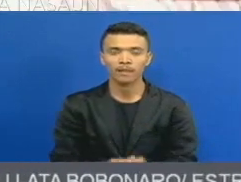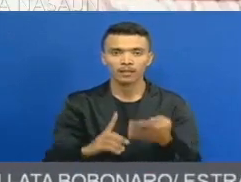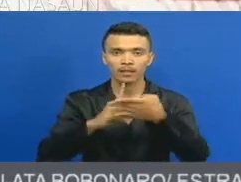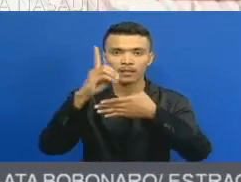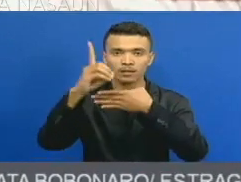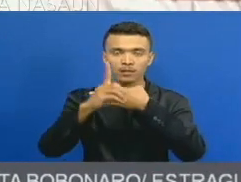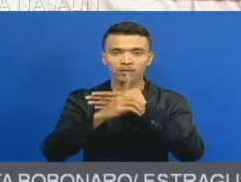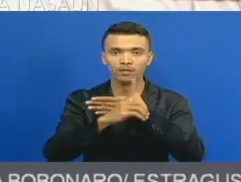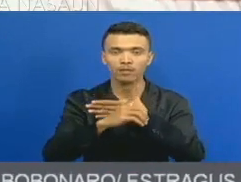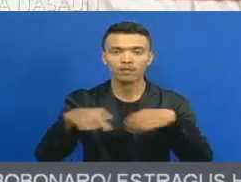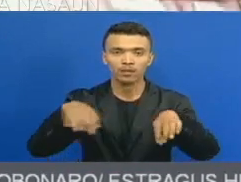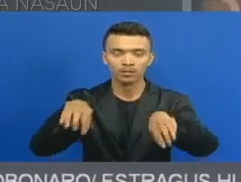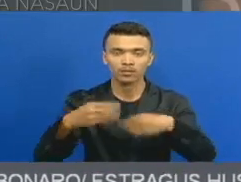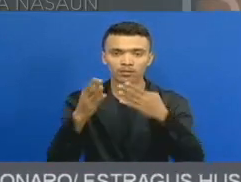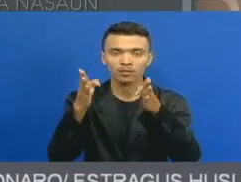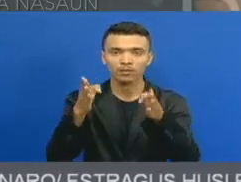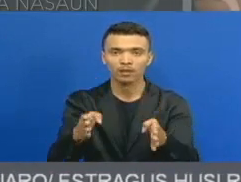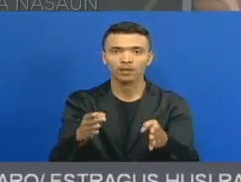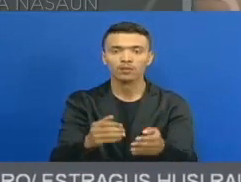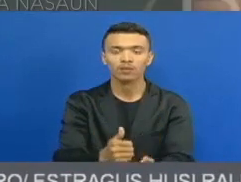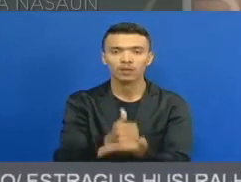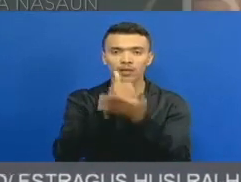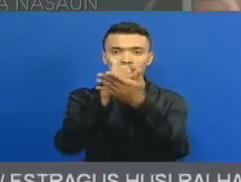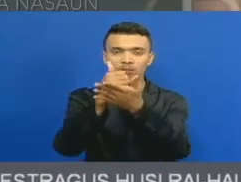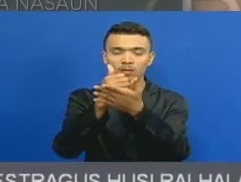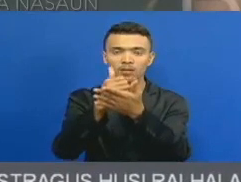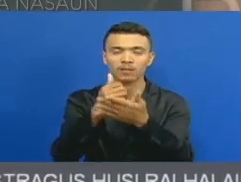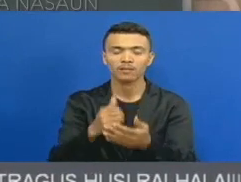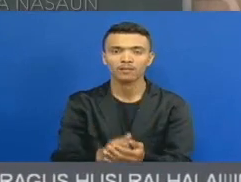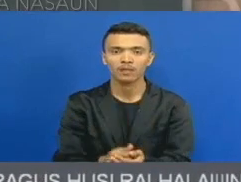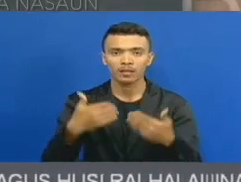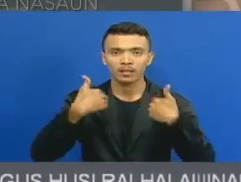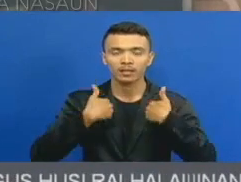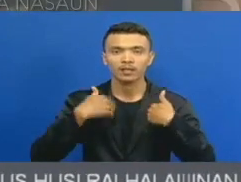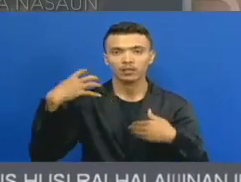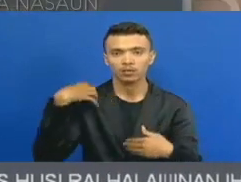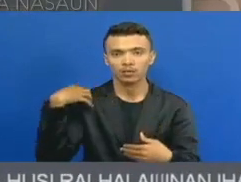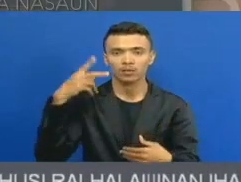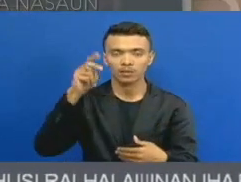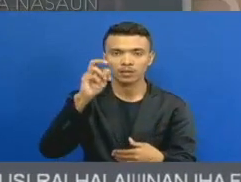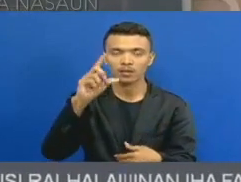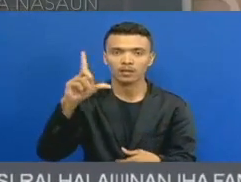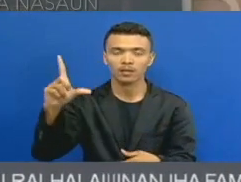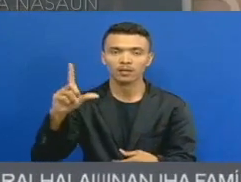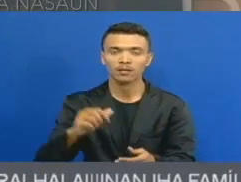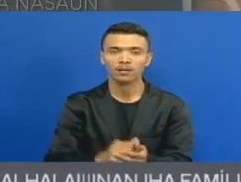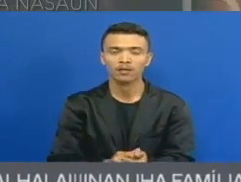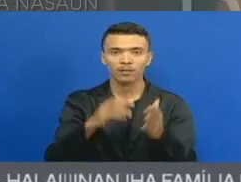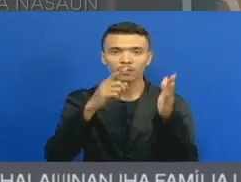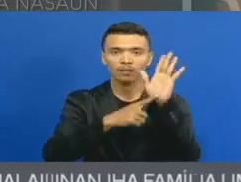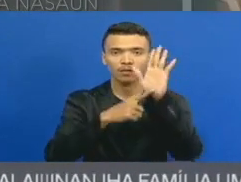Desenvolve capacidade de recursos humanos por de apoio para profissionalismo e a instituição penitele.